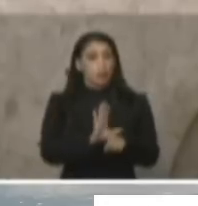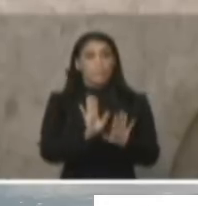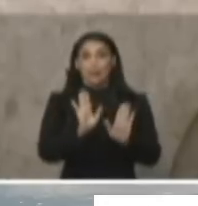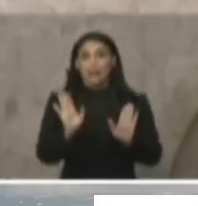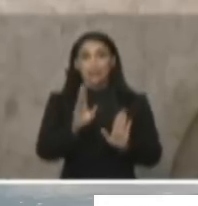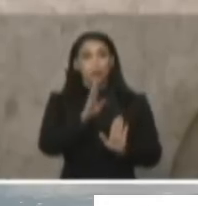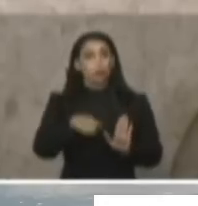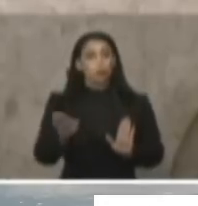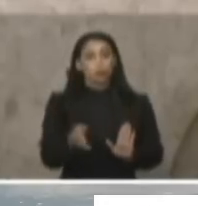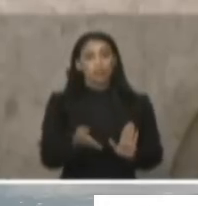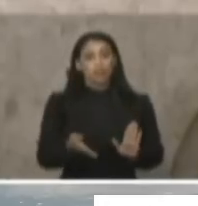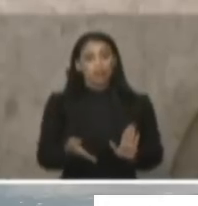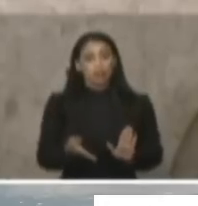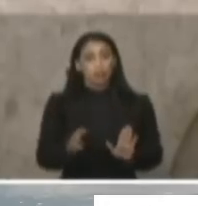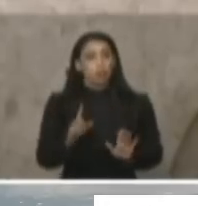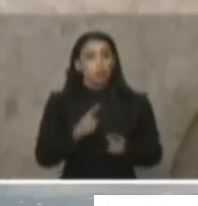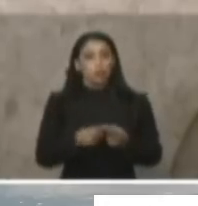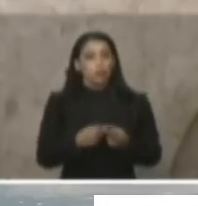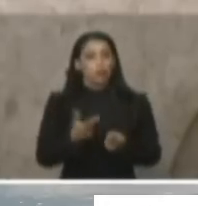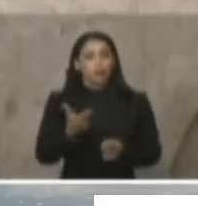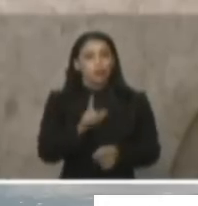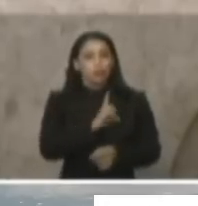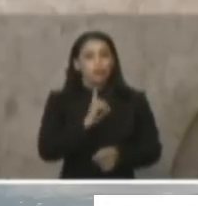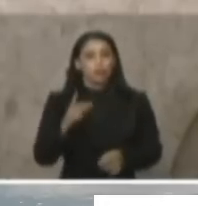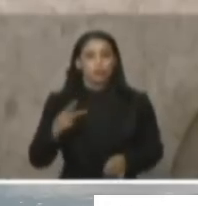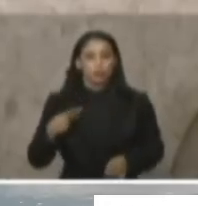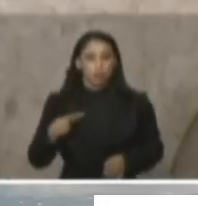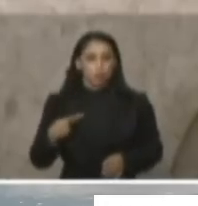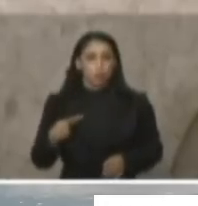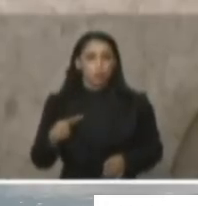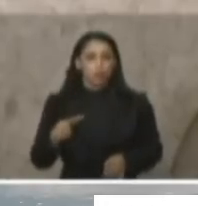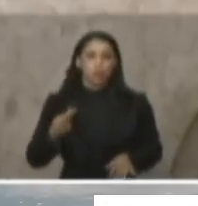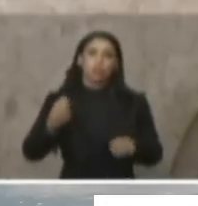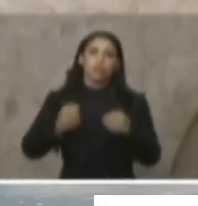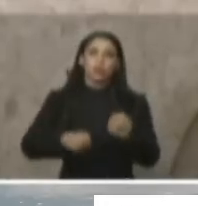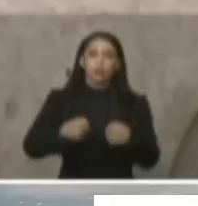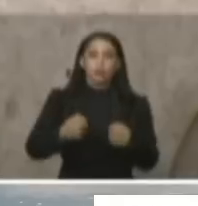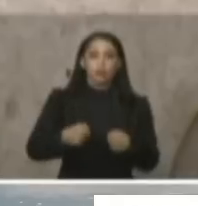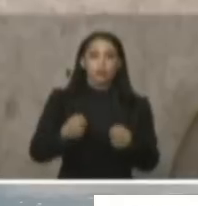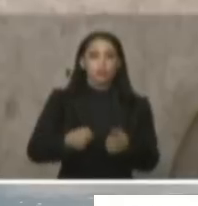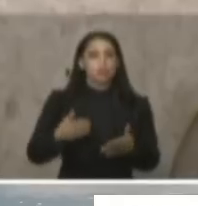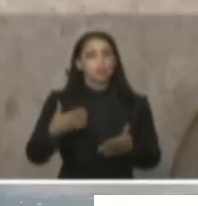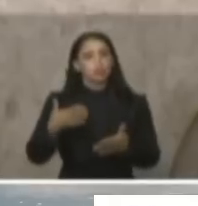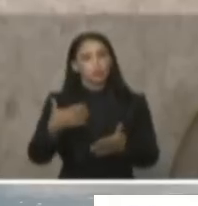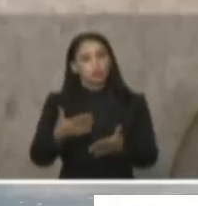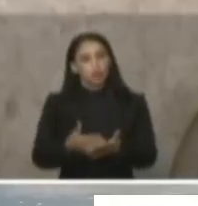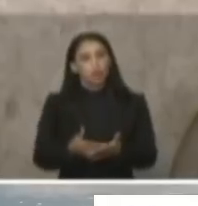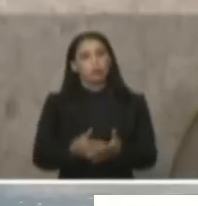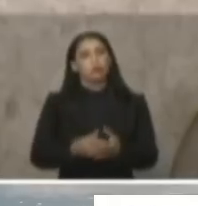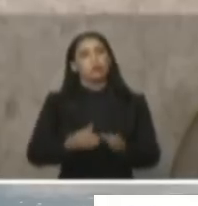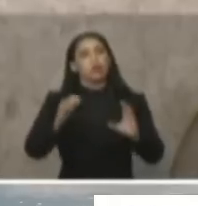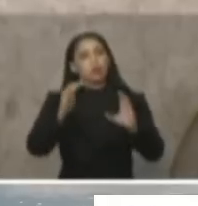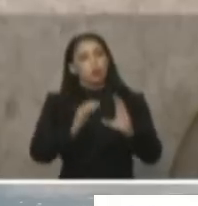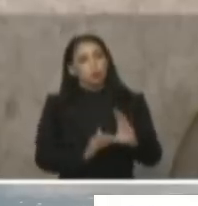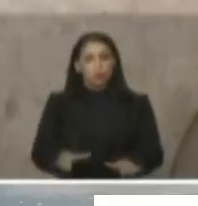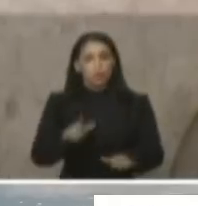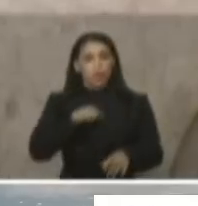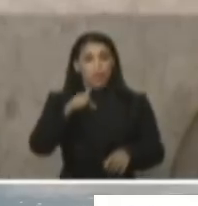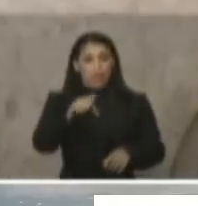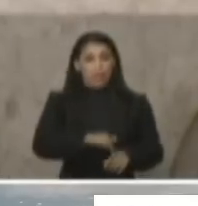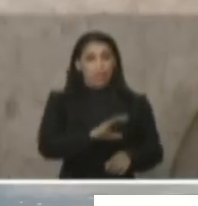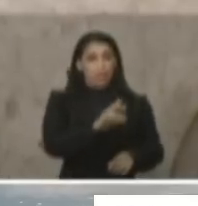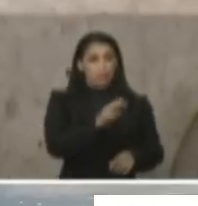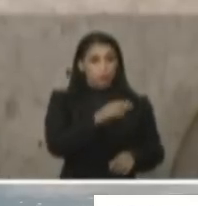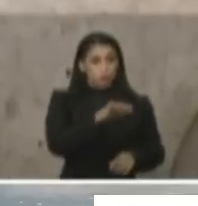político-eleitoral desse momento patriótico depois do Ministro Luiz fux Ou seja quando ele deixa a presidência a próxima